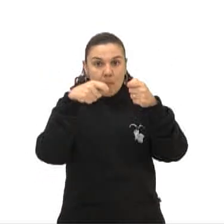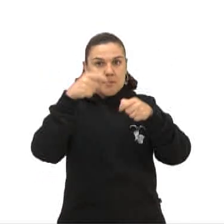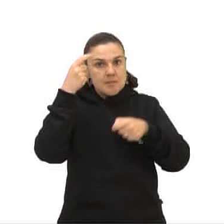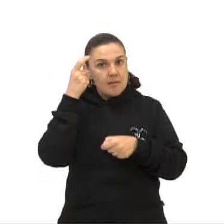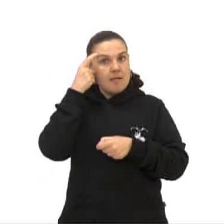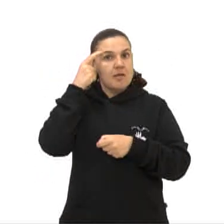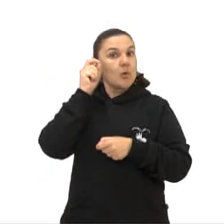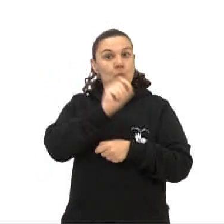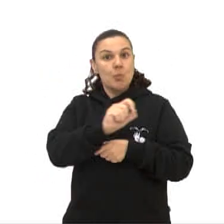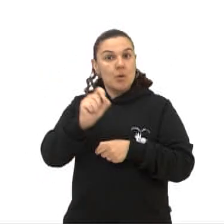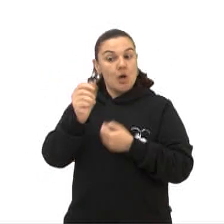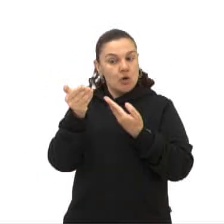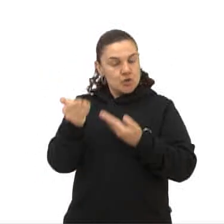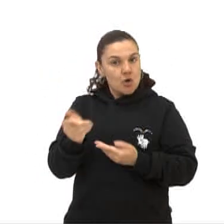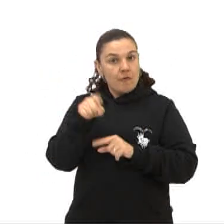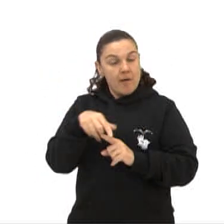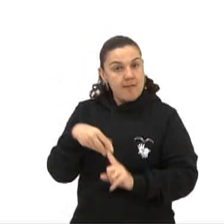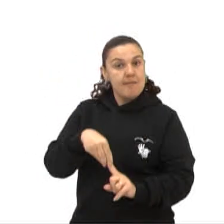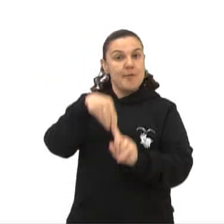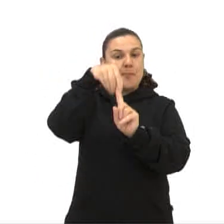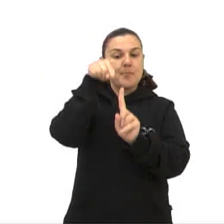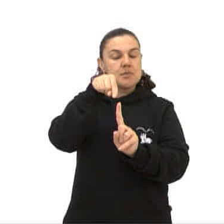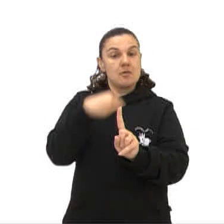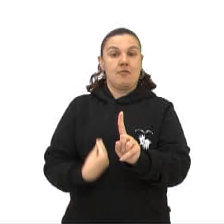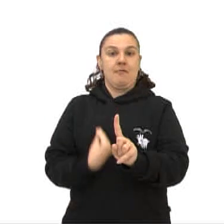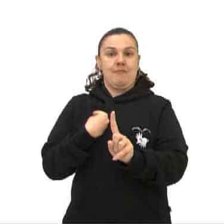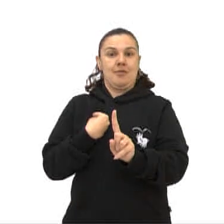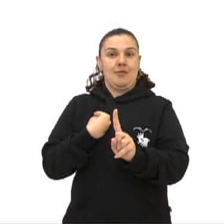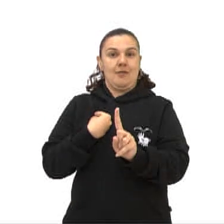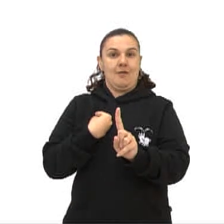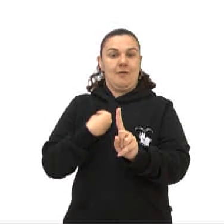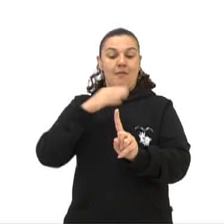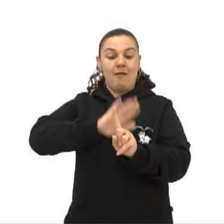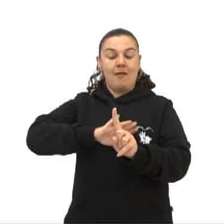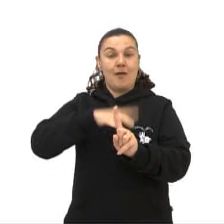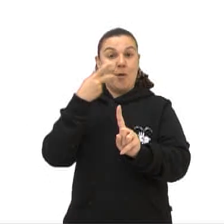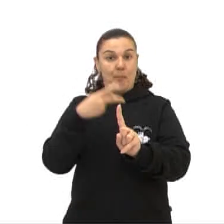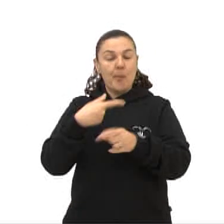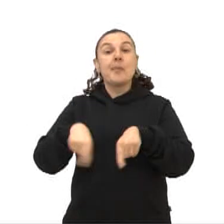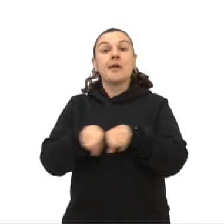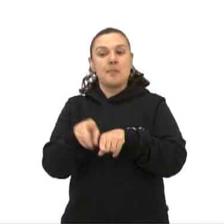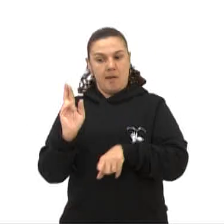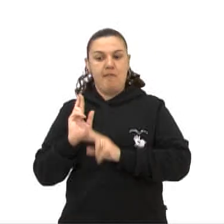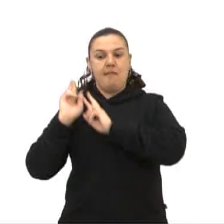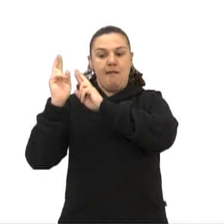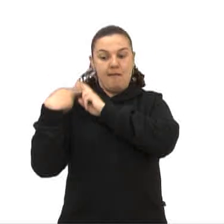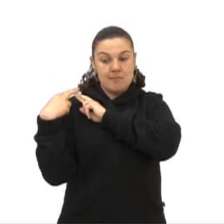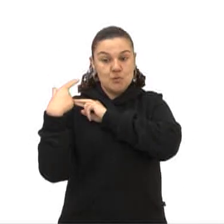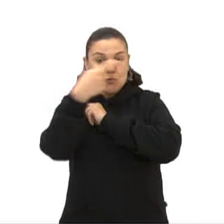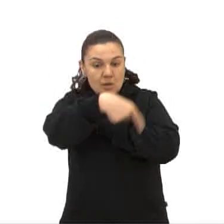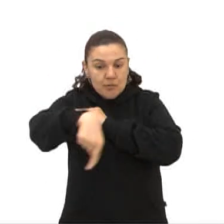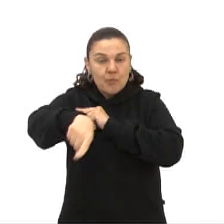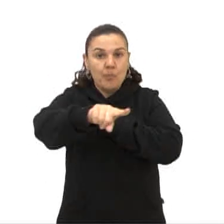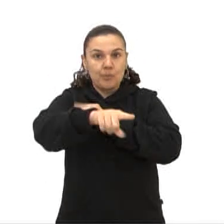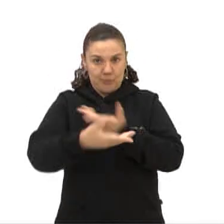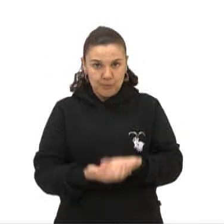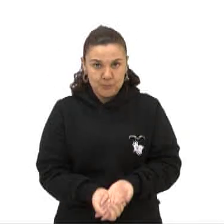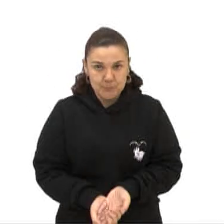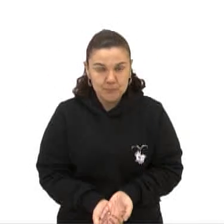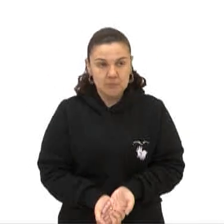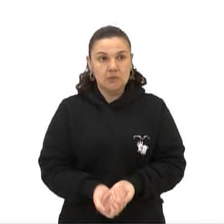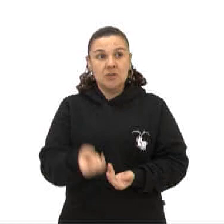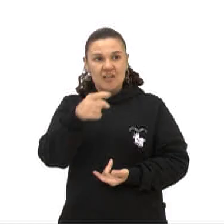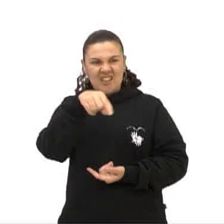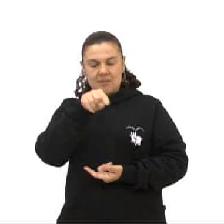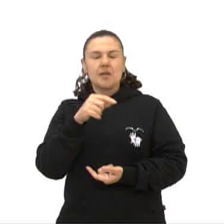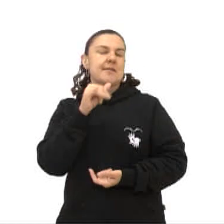para o jovem de que ele é o protagonista da própria vida, mas que ele é responsável pelos outros. Nossos alunos aí gostam de